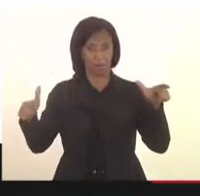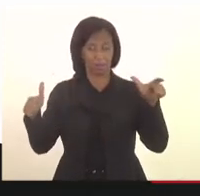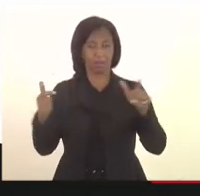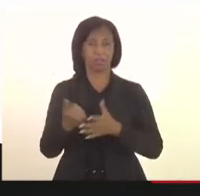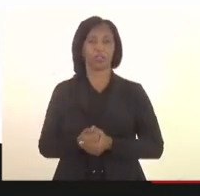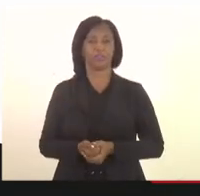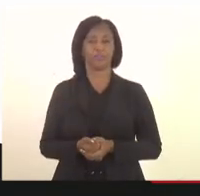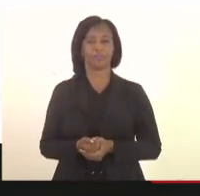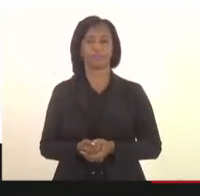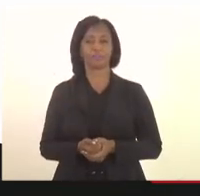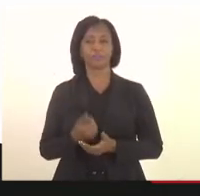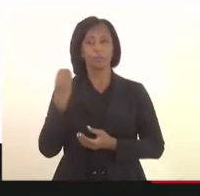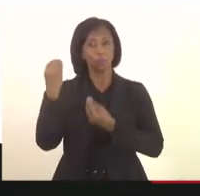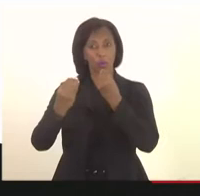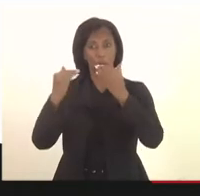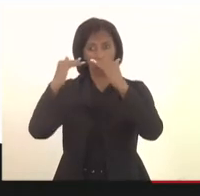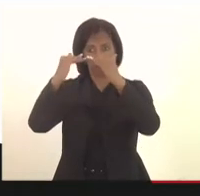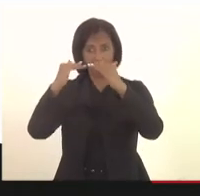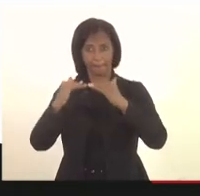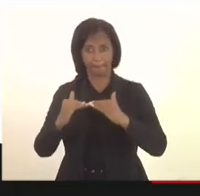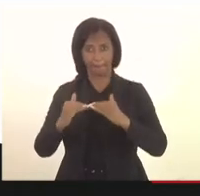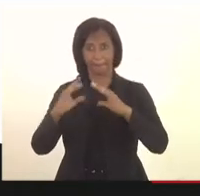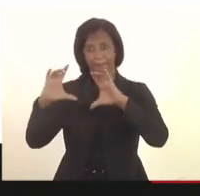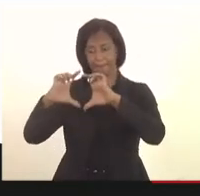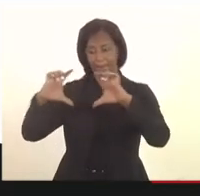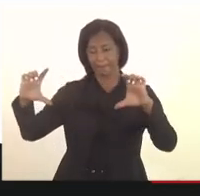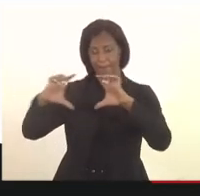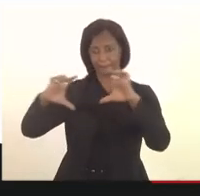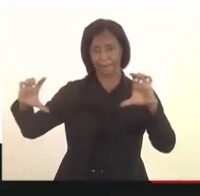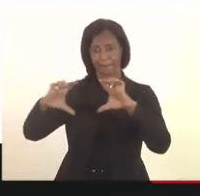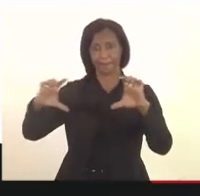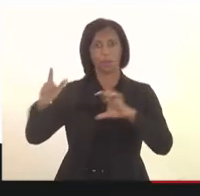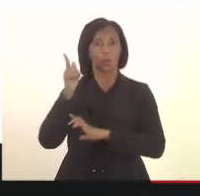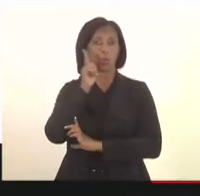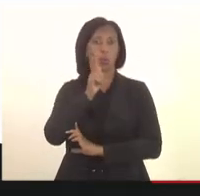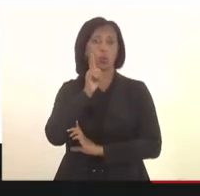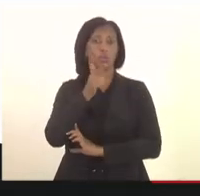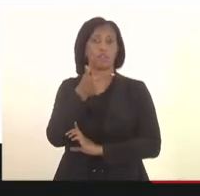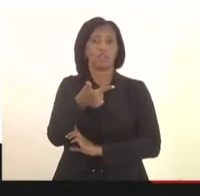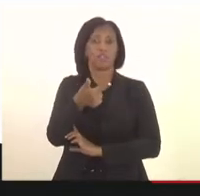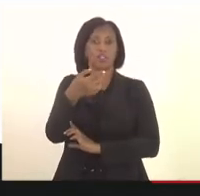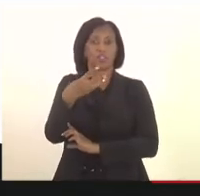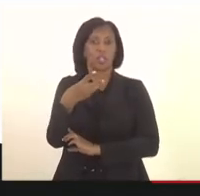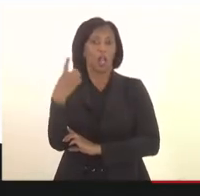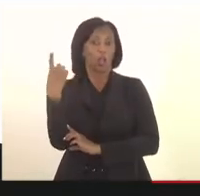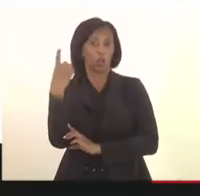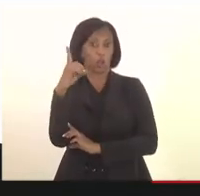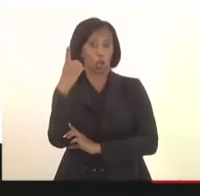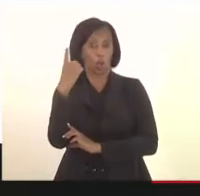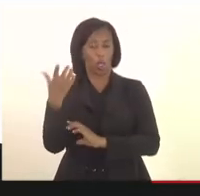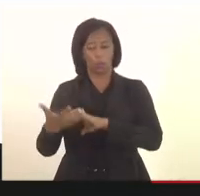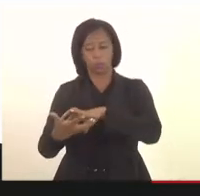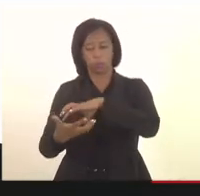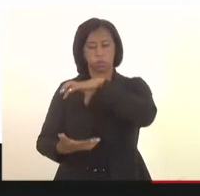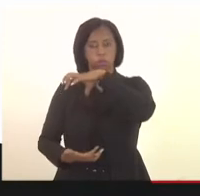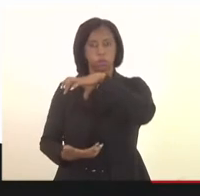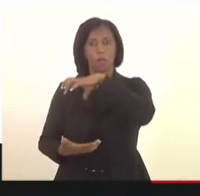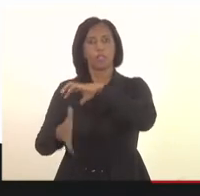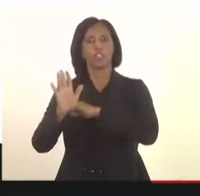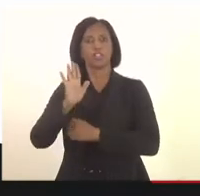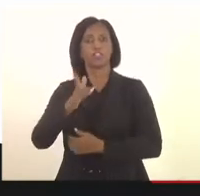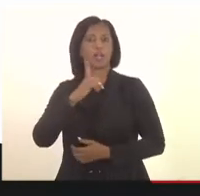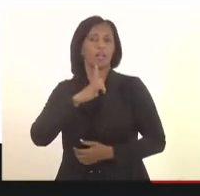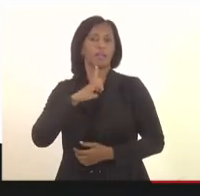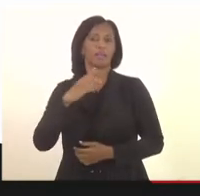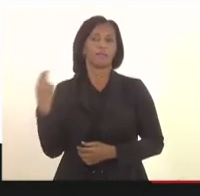é o que está demonstrado aqui nesse gráfico de baixo, que chegou ao limite de 23 dólares por barril, e já teve aí até o final do ano o